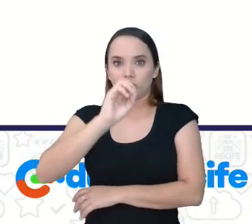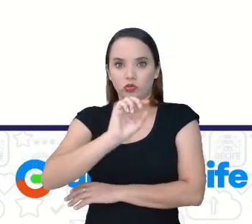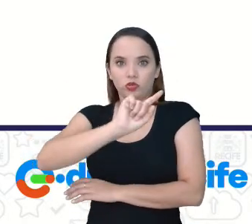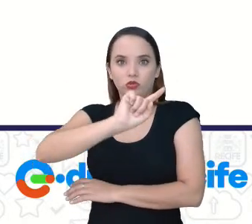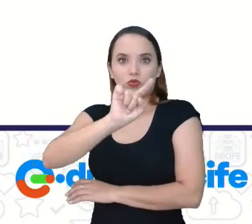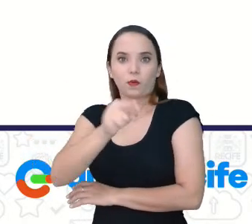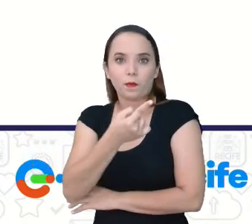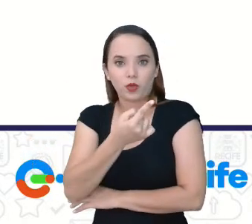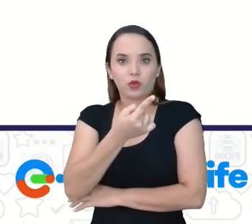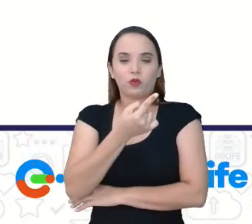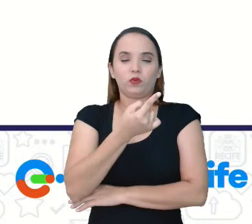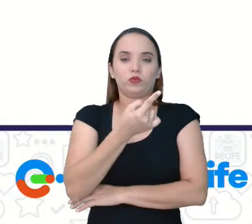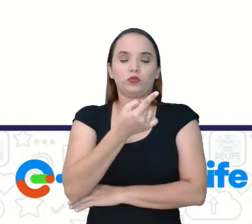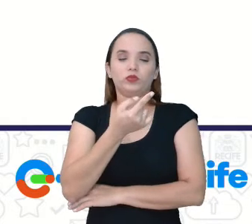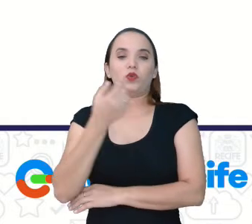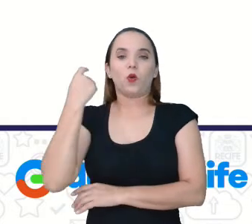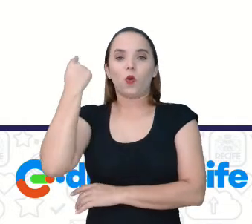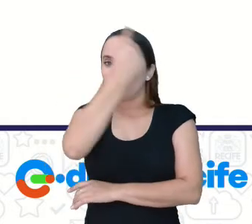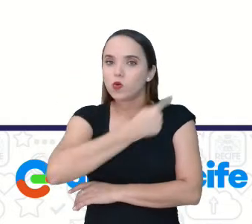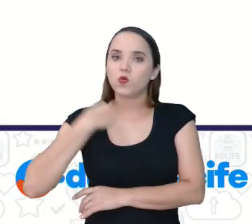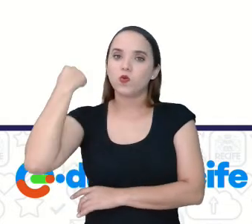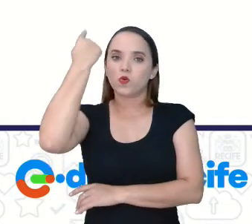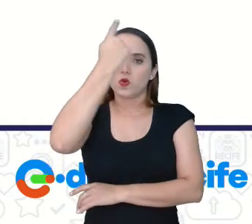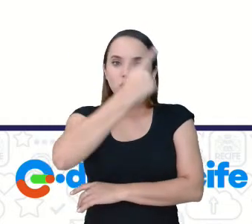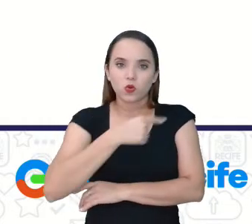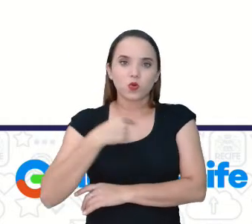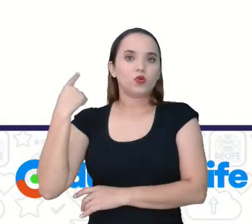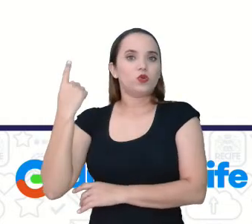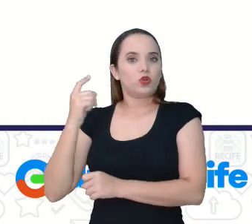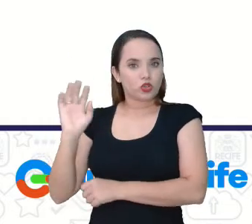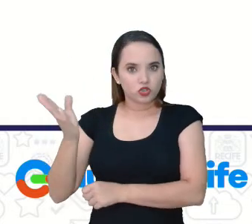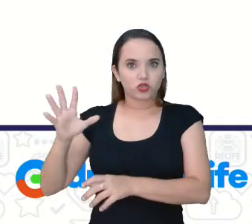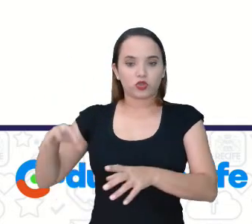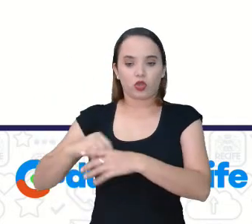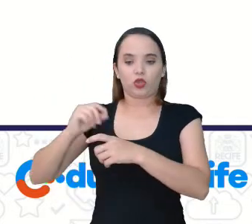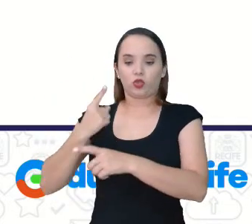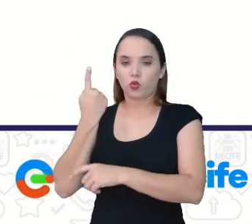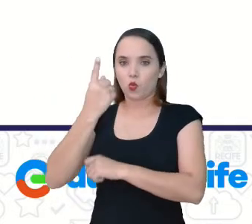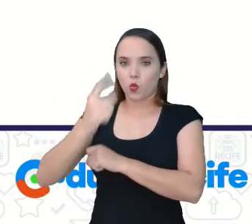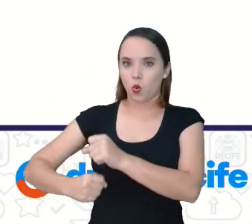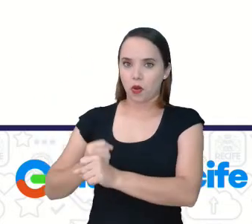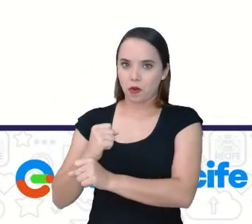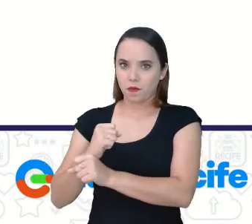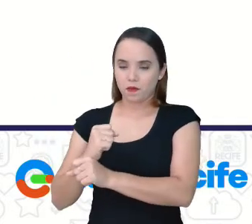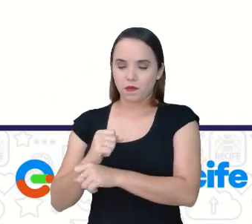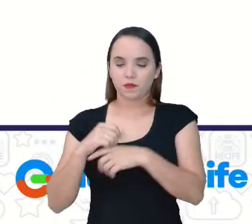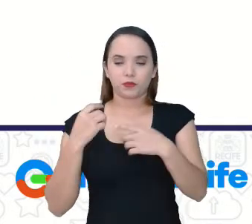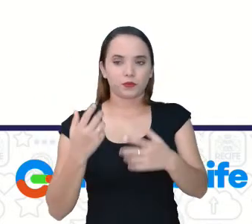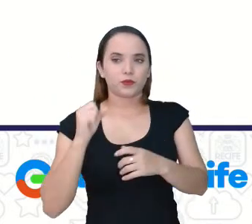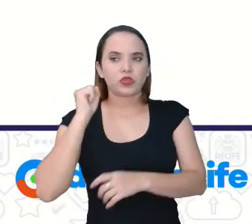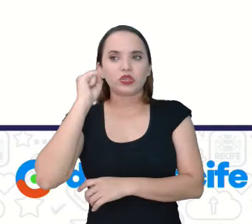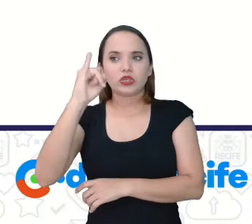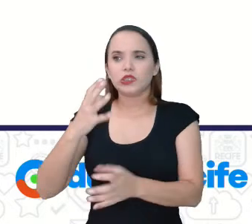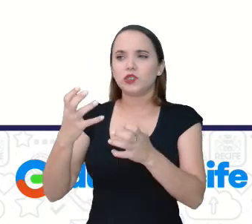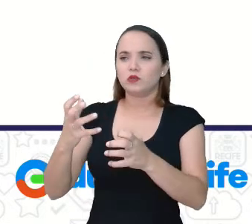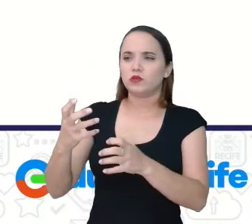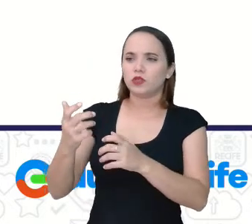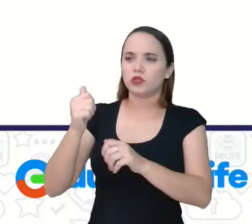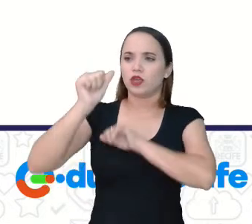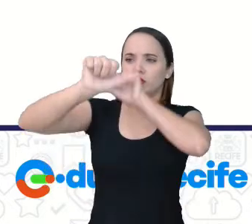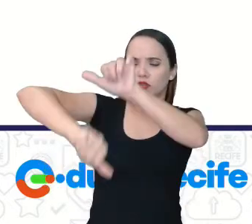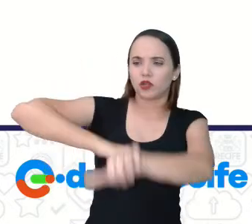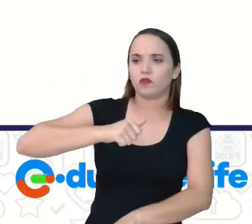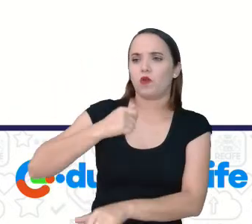262.800.000 horas de vídeos aí postado por ano. E se eu quisesse transformar aí, certo? E encontrar